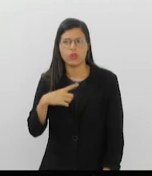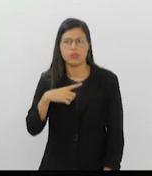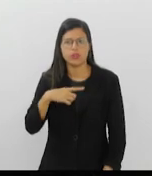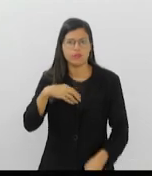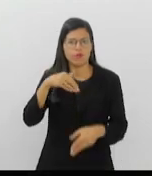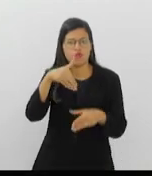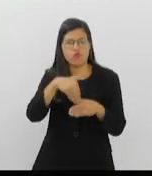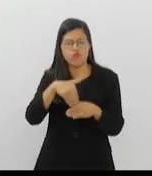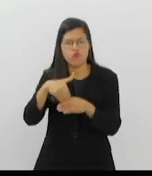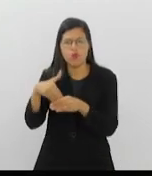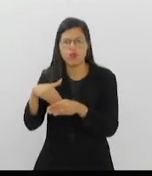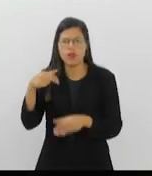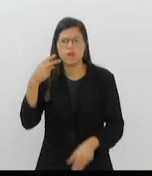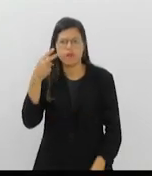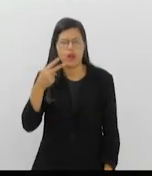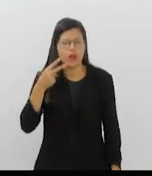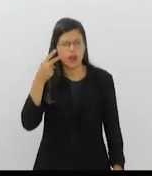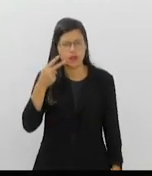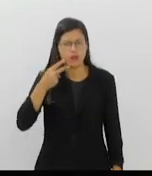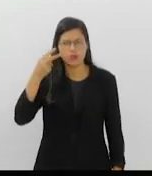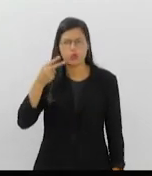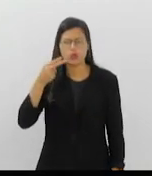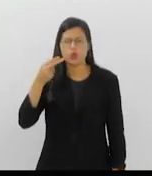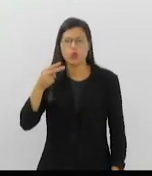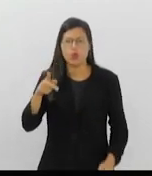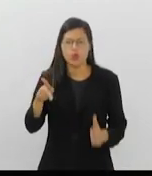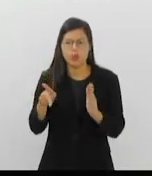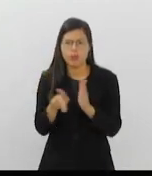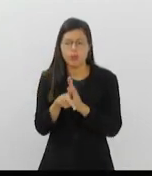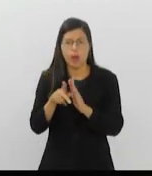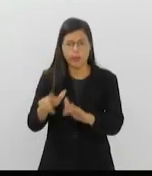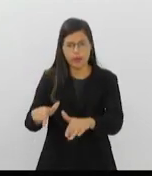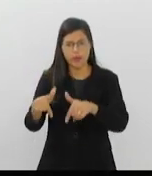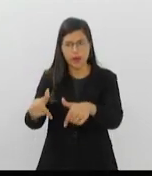comprometidos com erário com recurso que é do